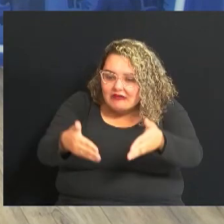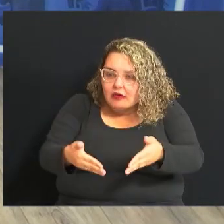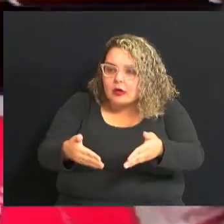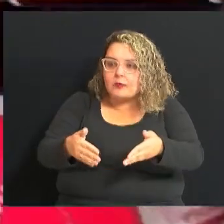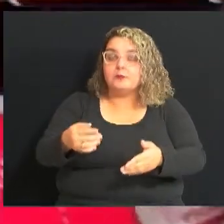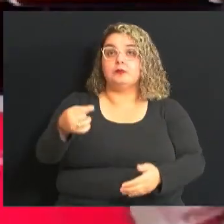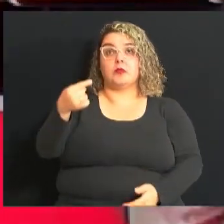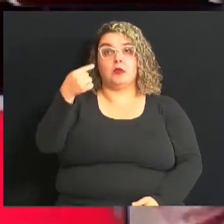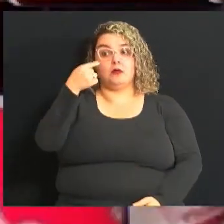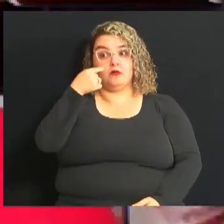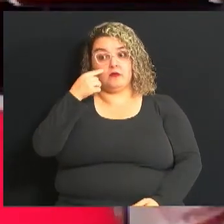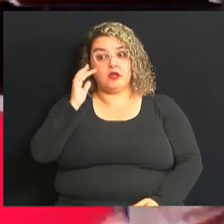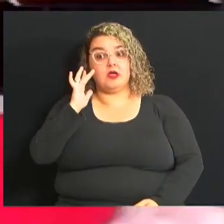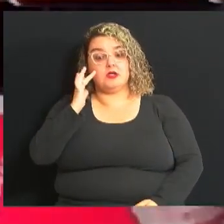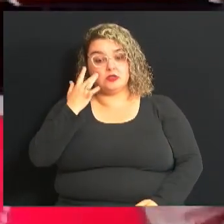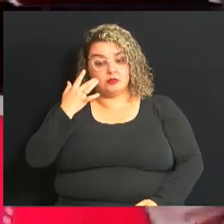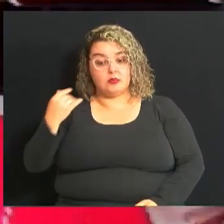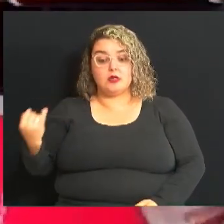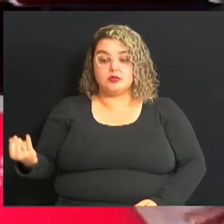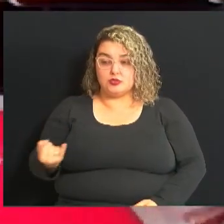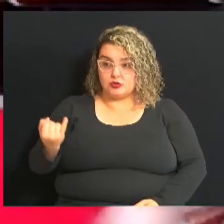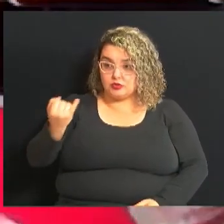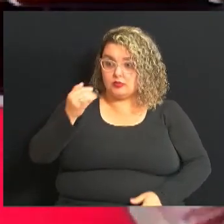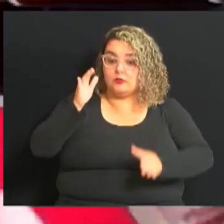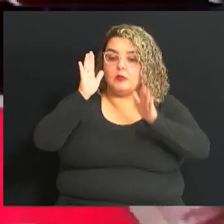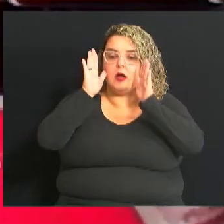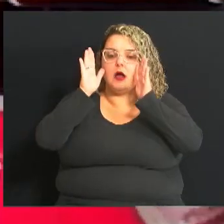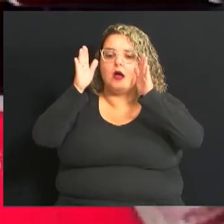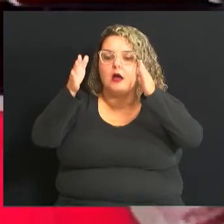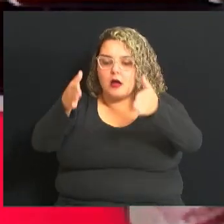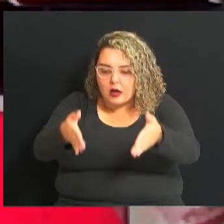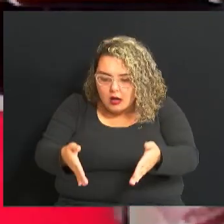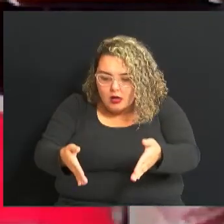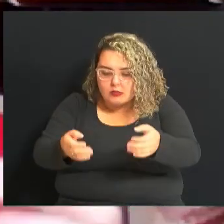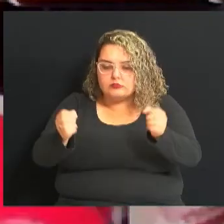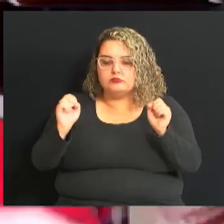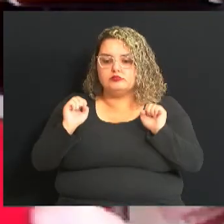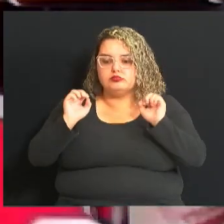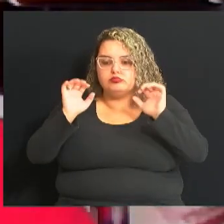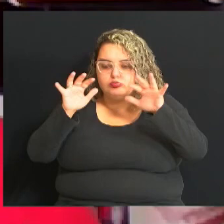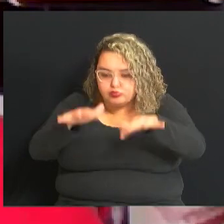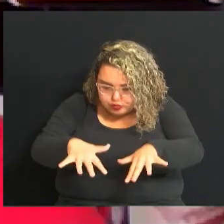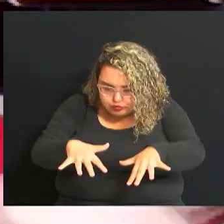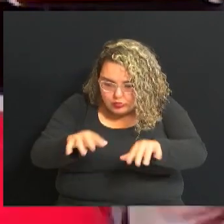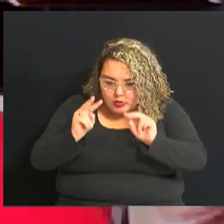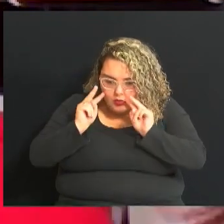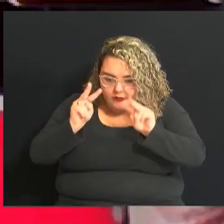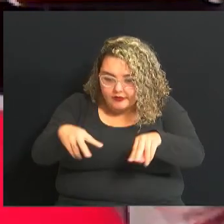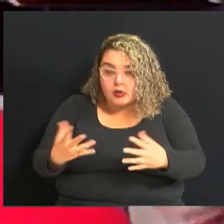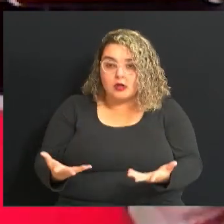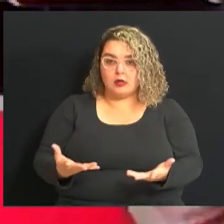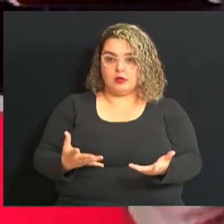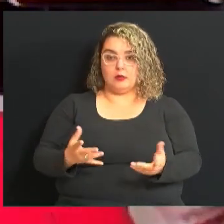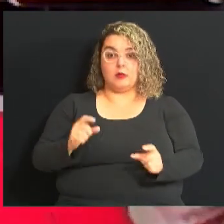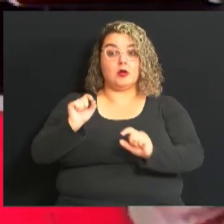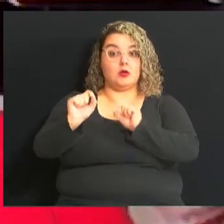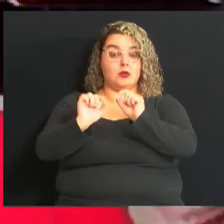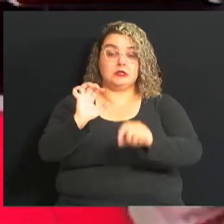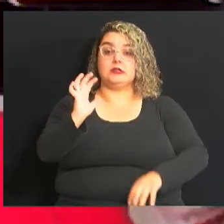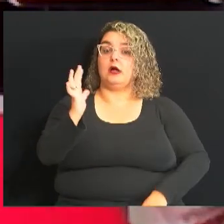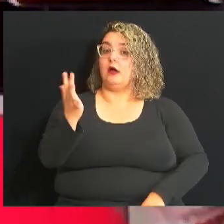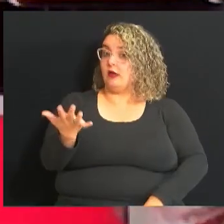que é importante dar atenção, dar holofote para o que está